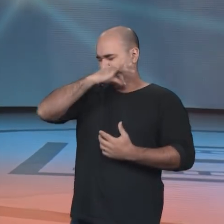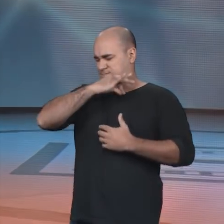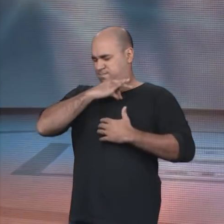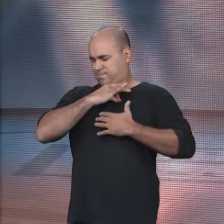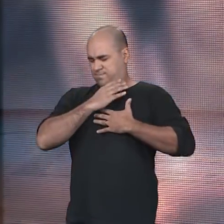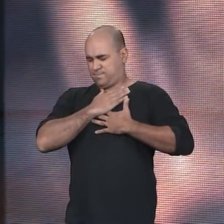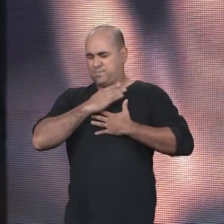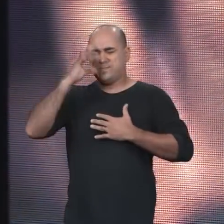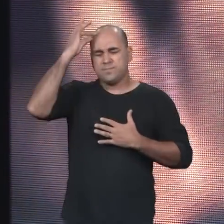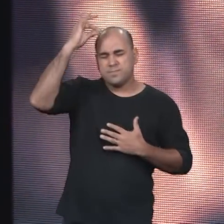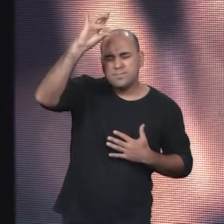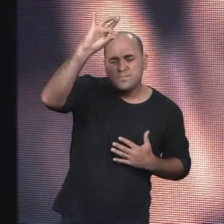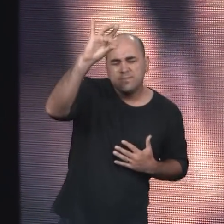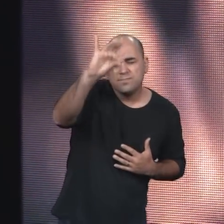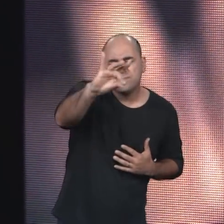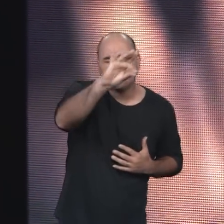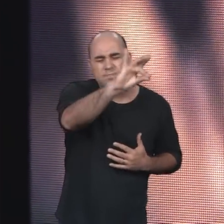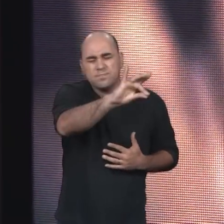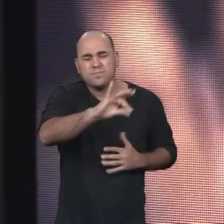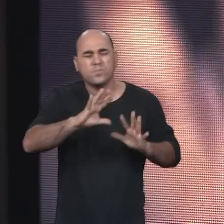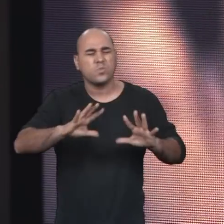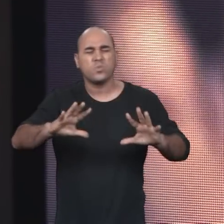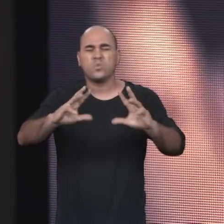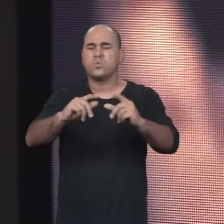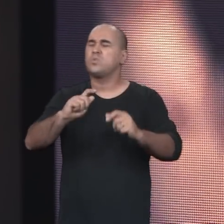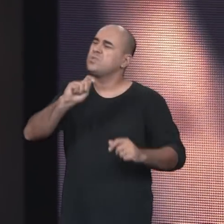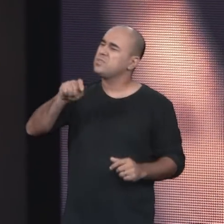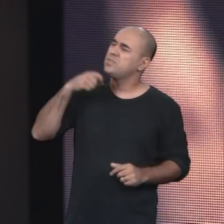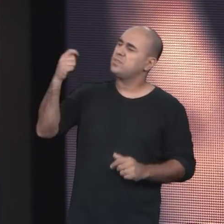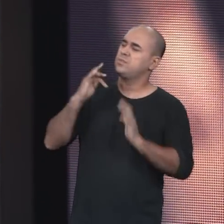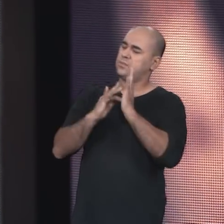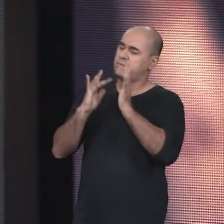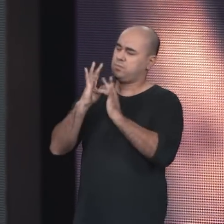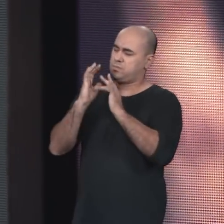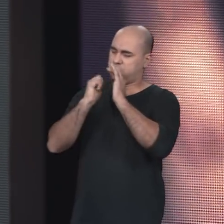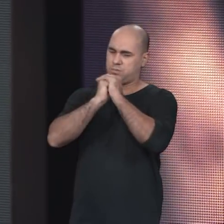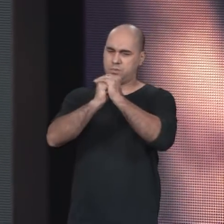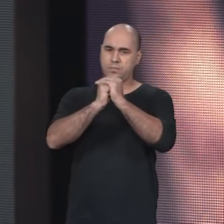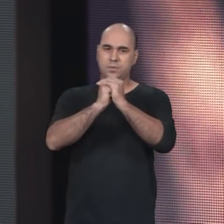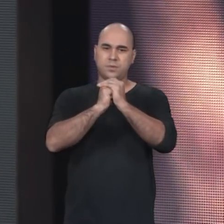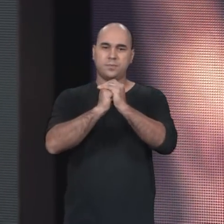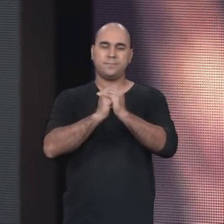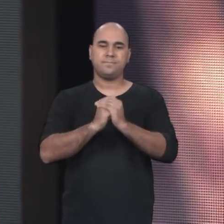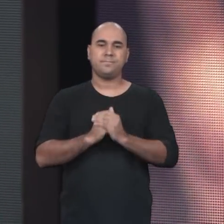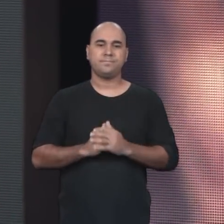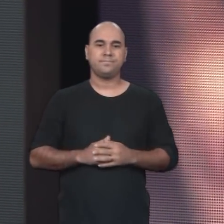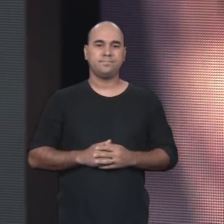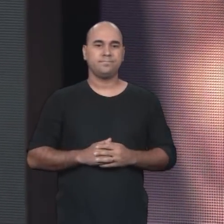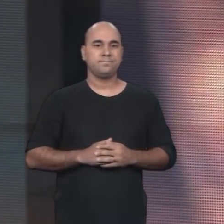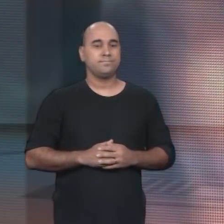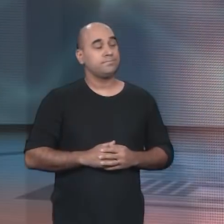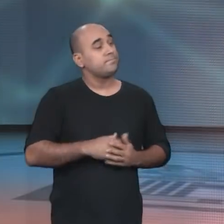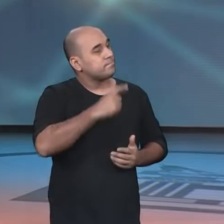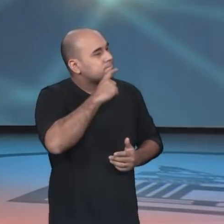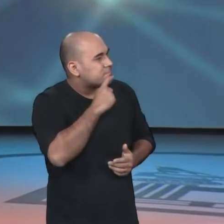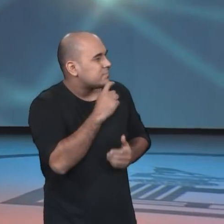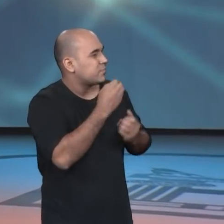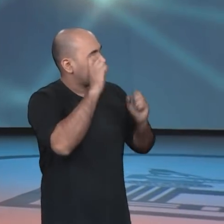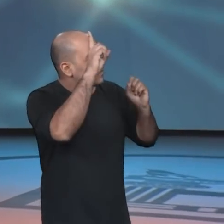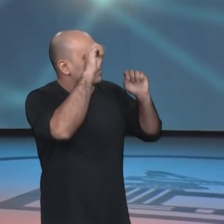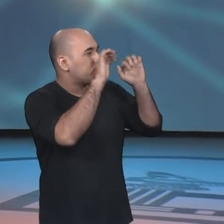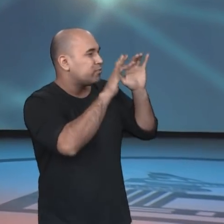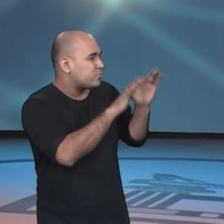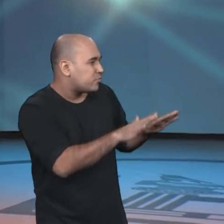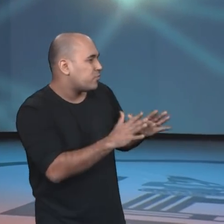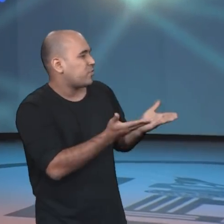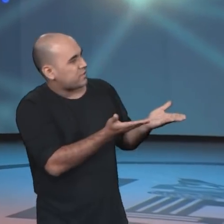agora ligados conosco. Por amor de Jesus, nós oramos. Amém, Senhor. Amém. Rodrigo, que Deus te Muito abençoe obrigado. mais uma vez